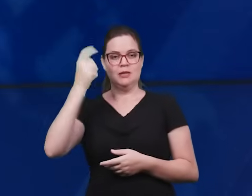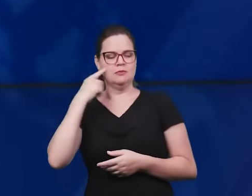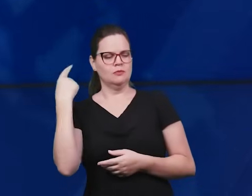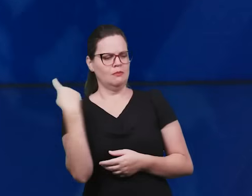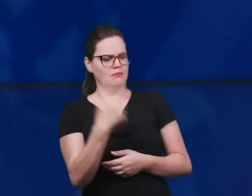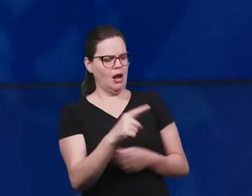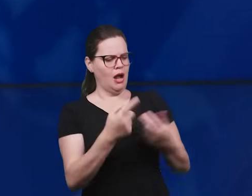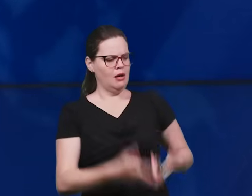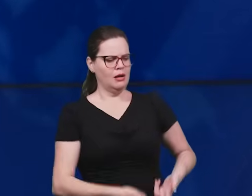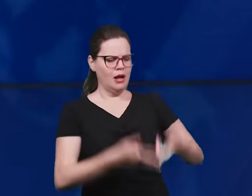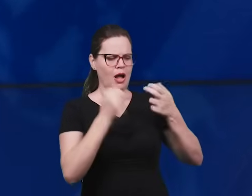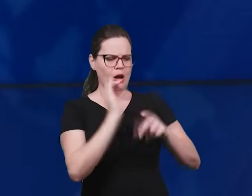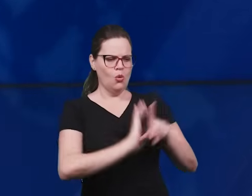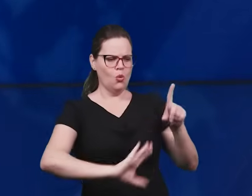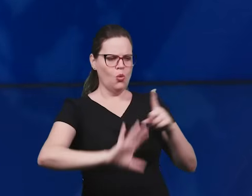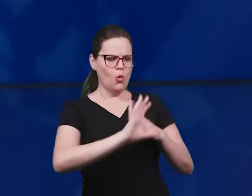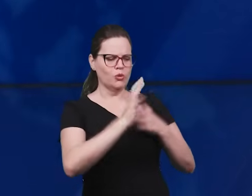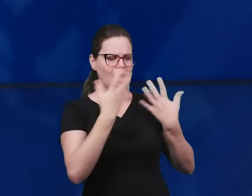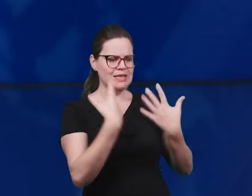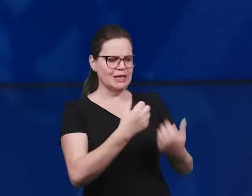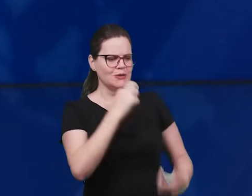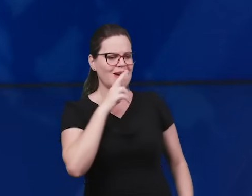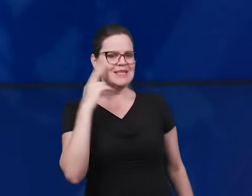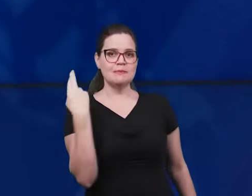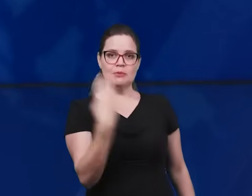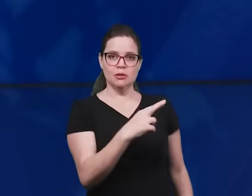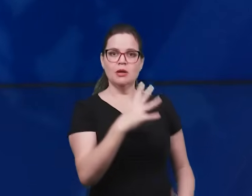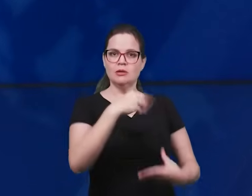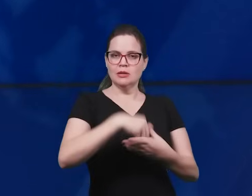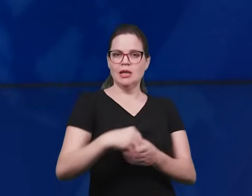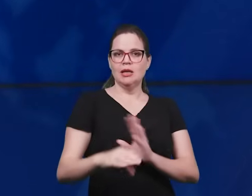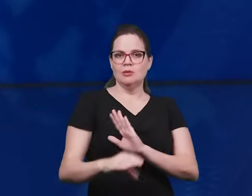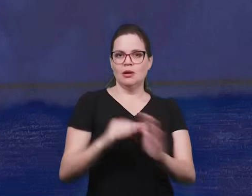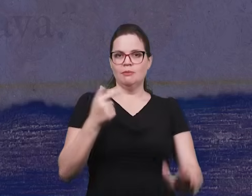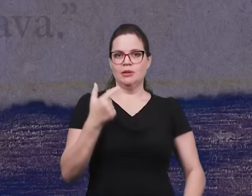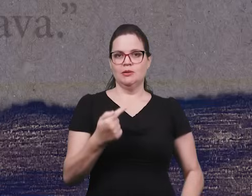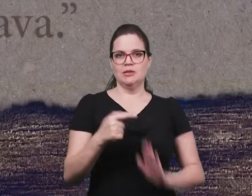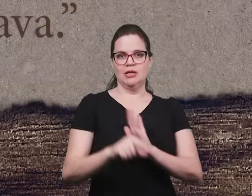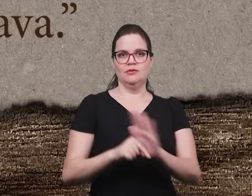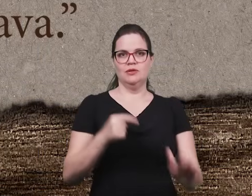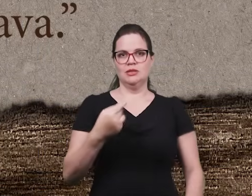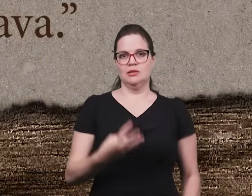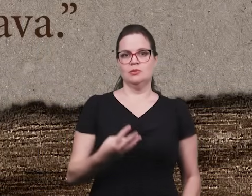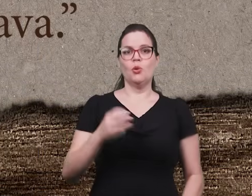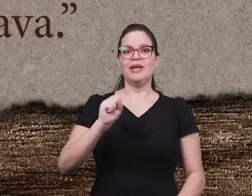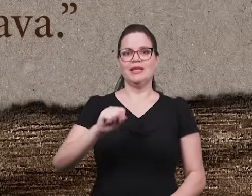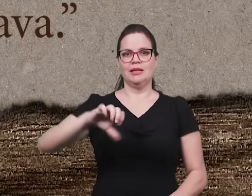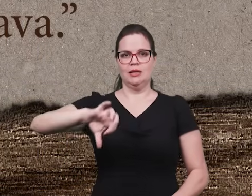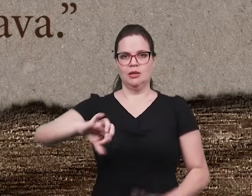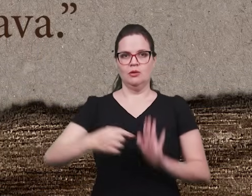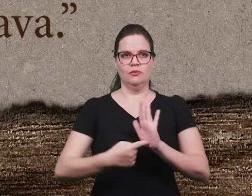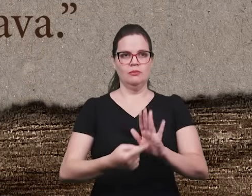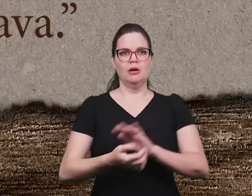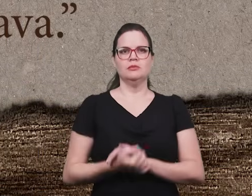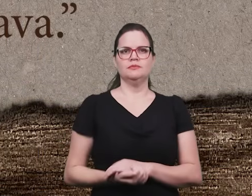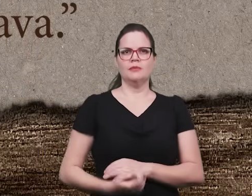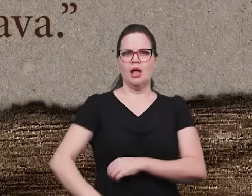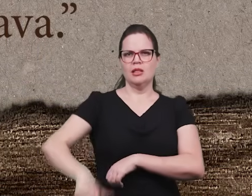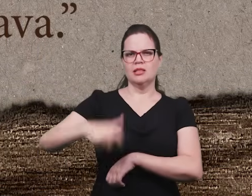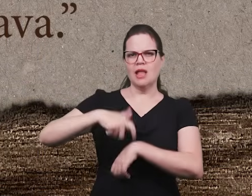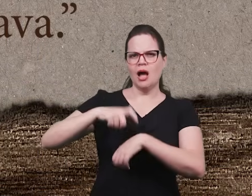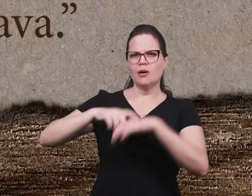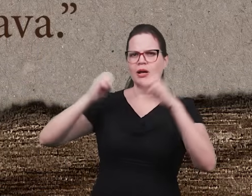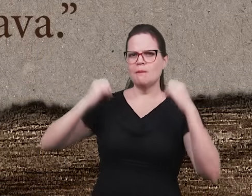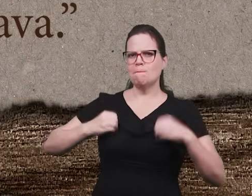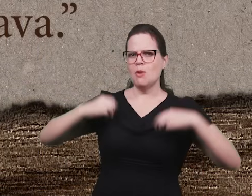culto, descrita lá no versículo 89 do capítulo 7, diz assim: E quando Moisés entrava na